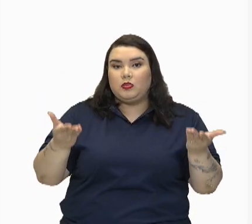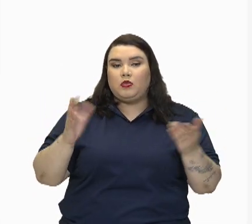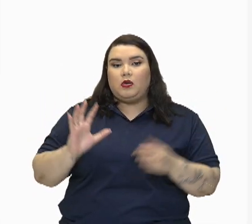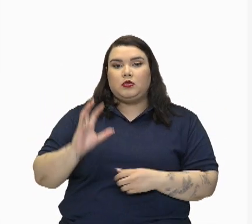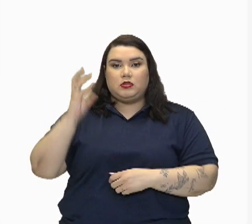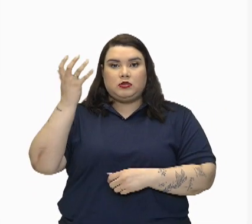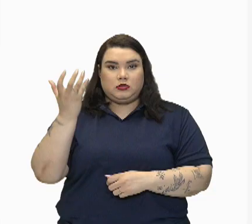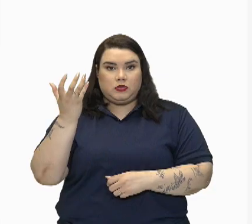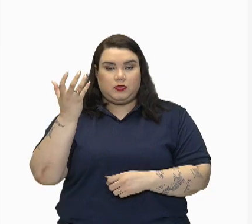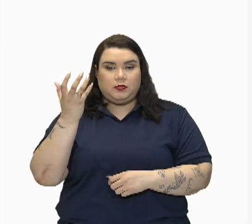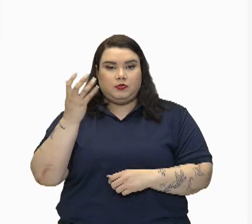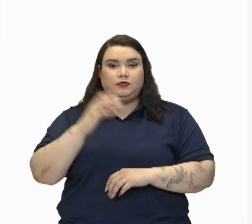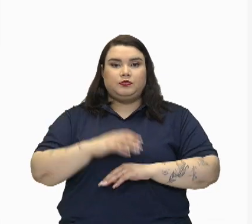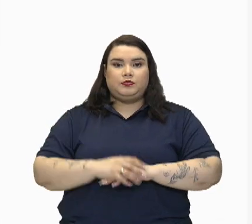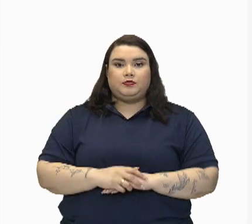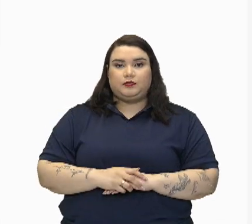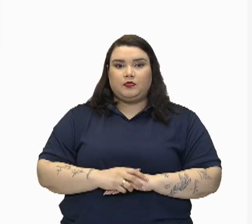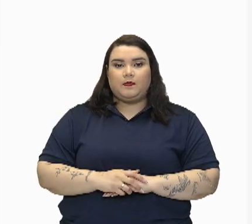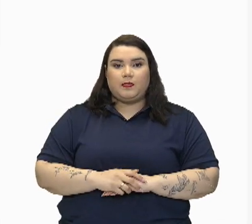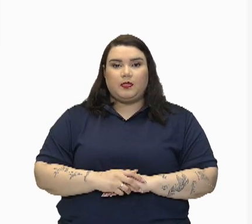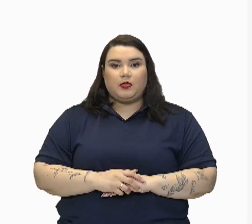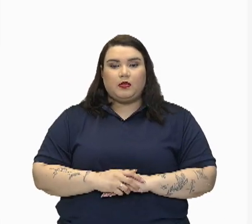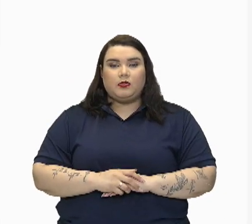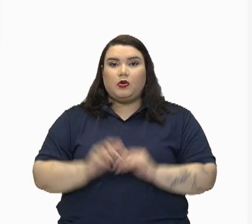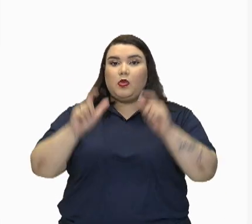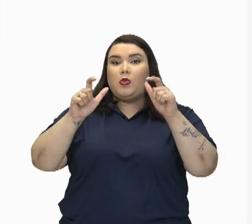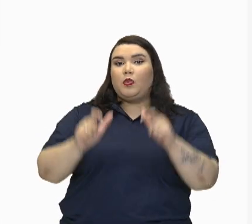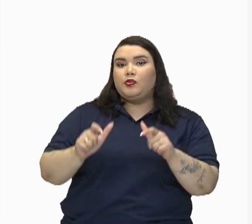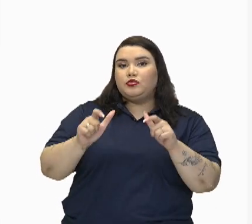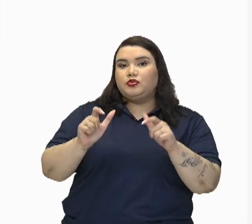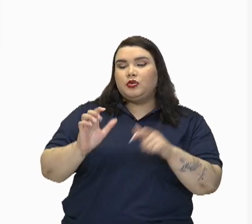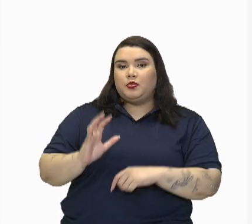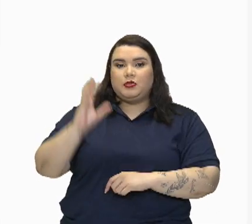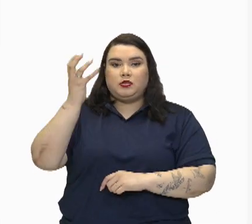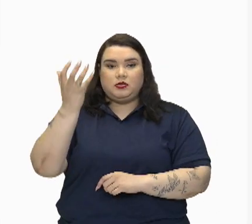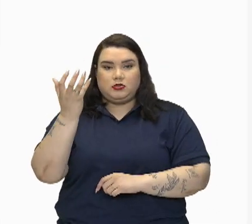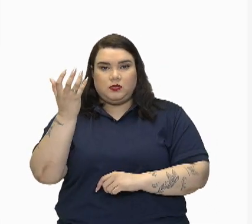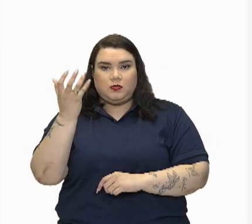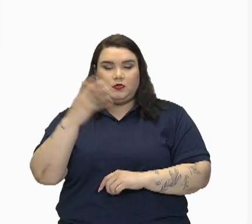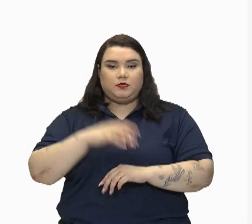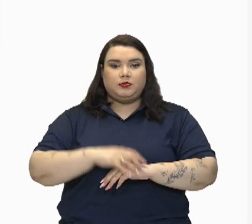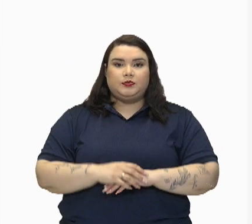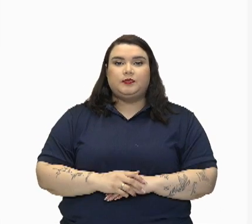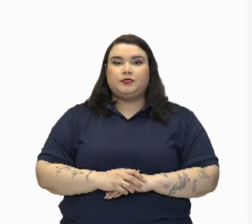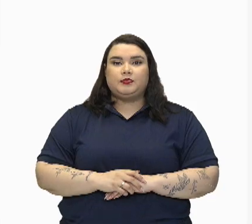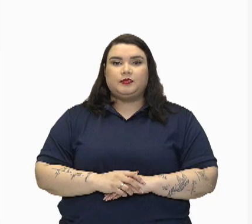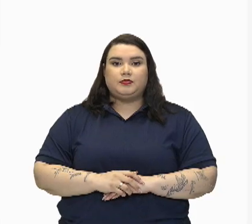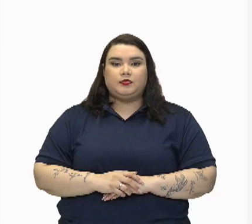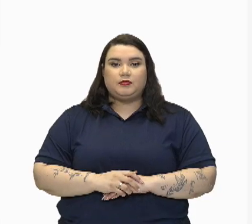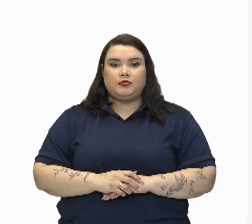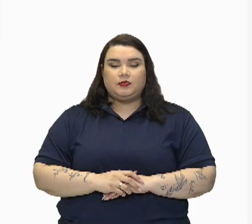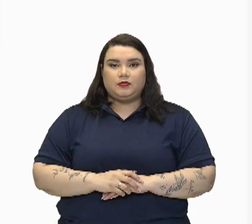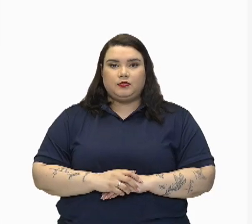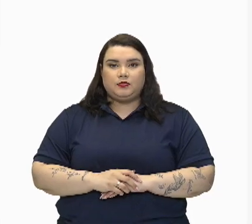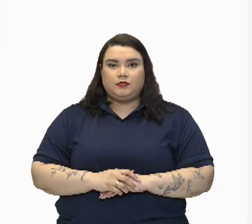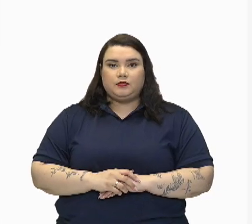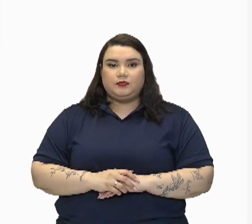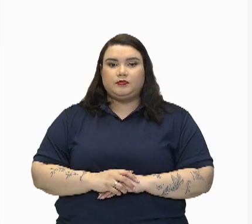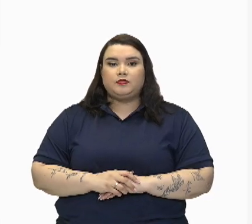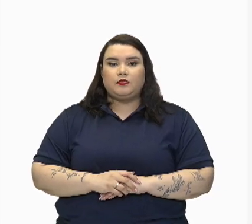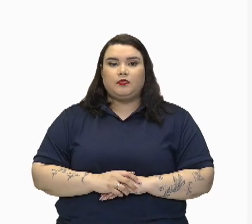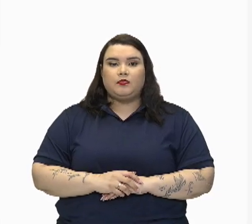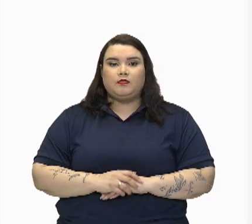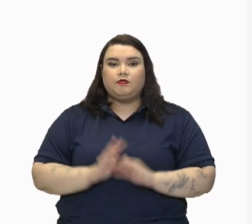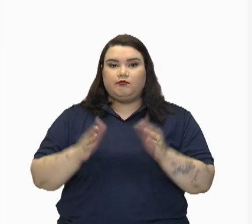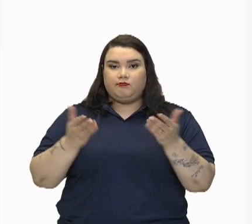aconteceu? Localizar no tempo. Onde aconteceu? Localizar aí o cenário,